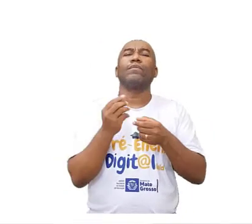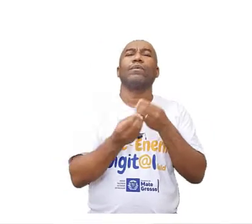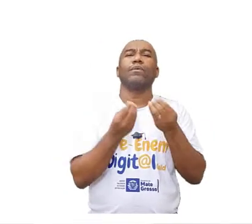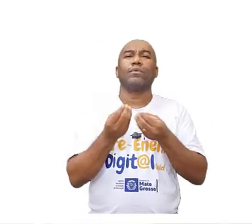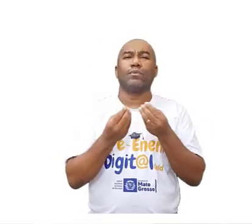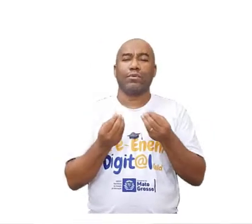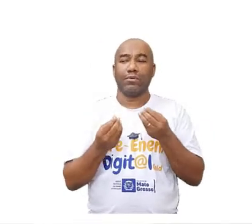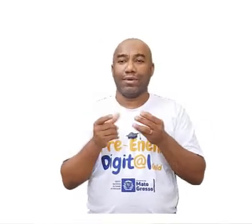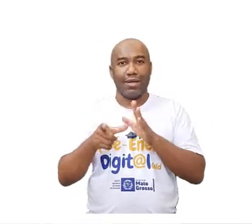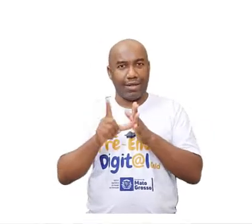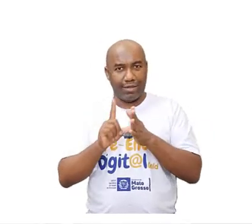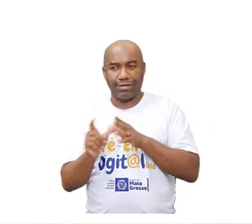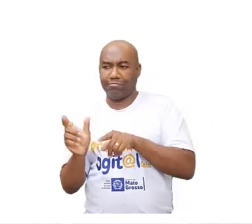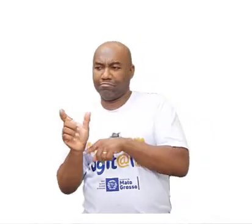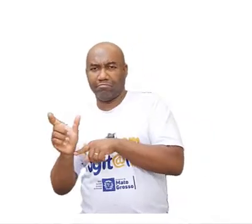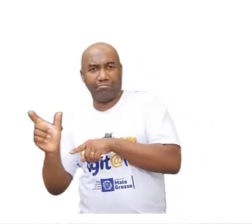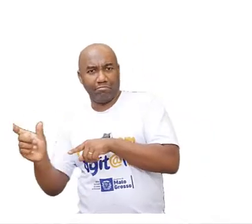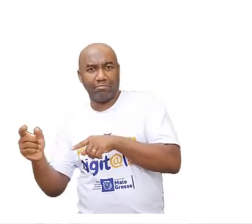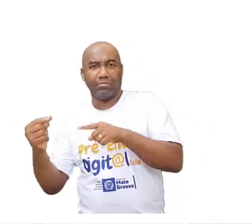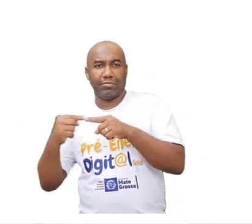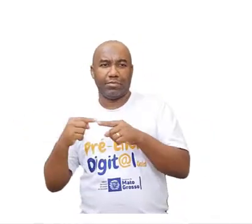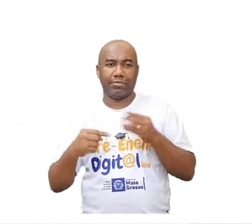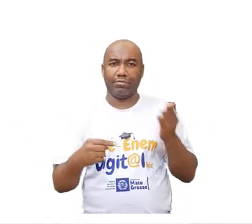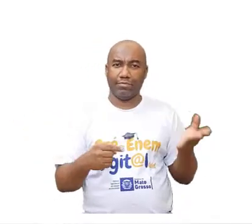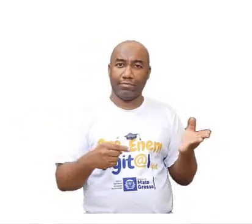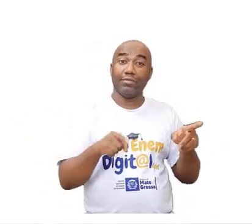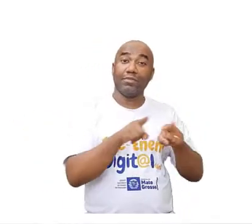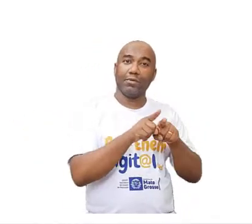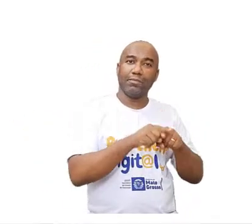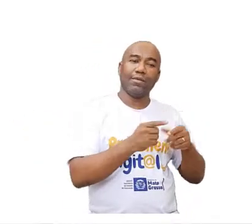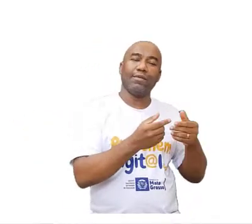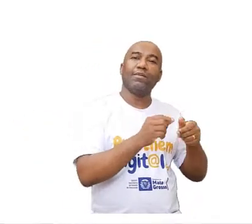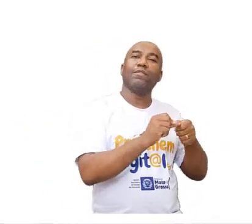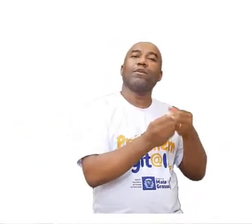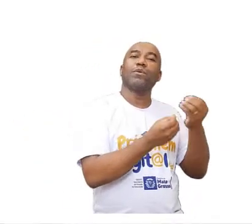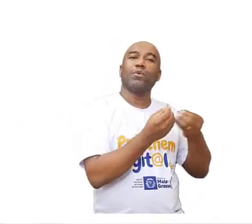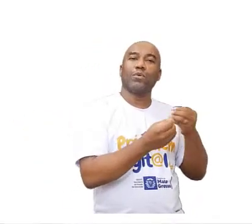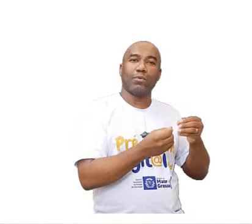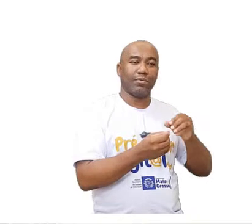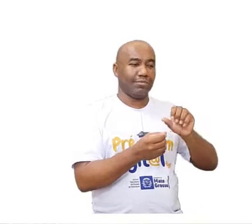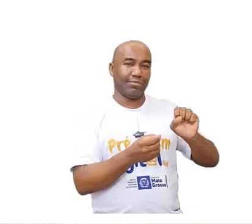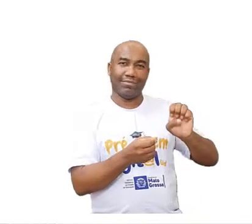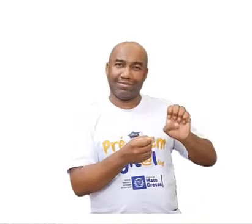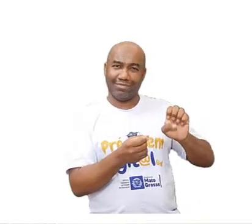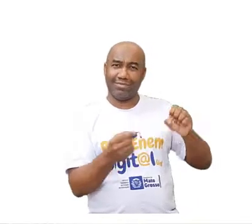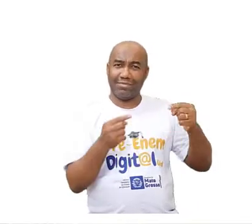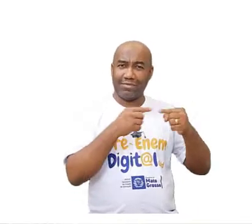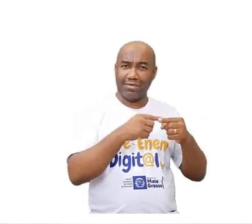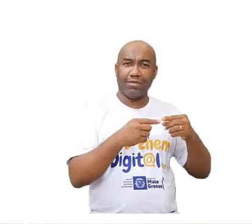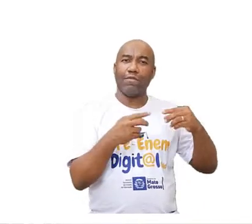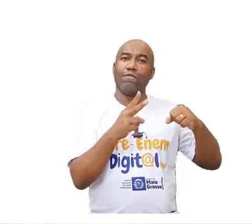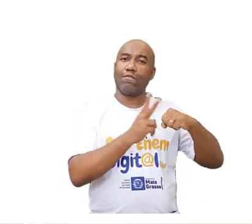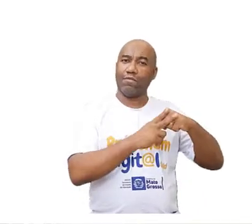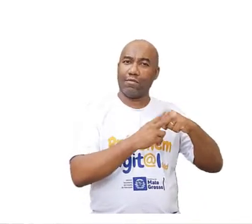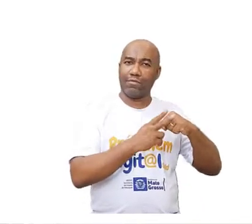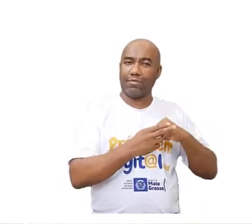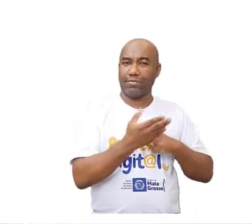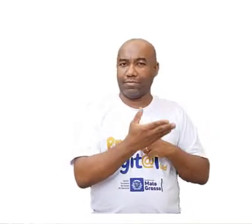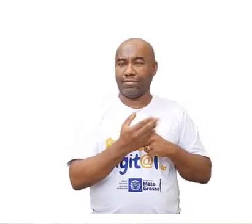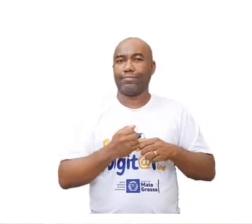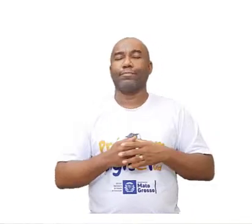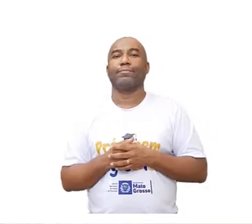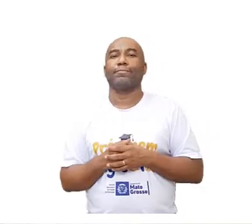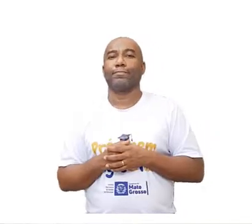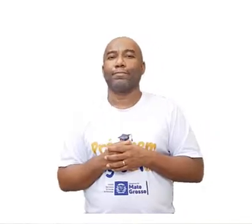simpático chegaram para a reunião. Da mesma forma, eu fiz a concordância com o substantivo mais